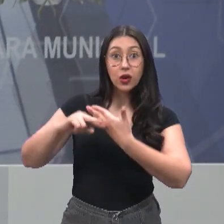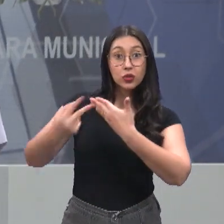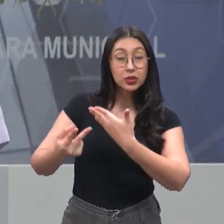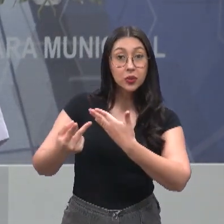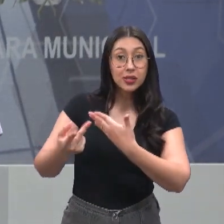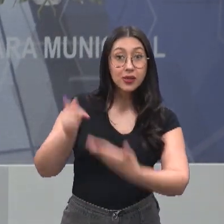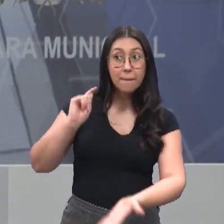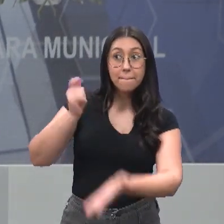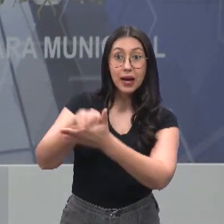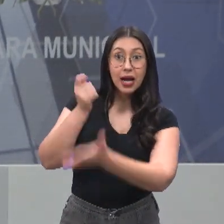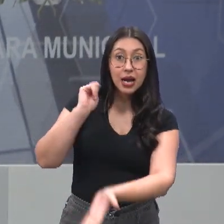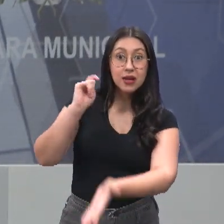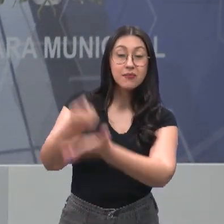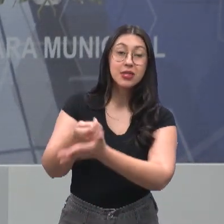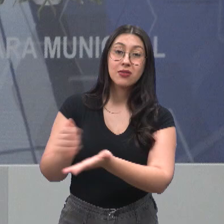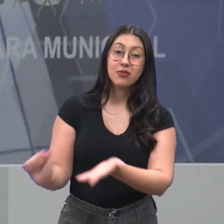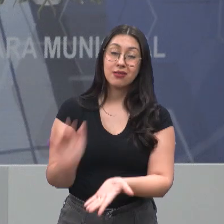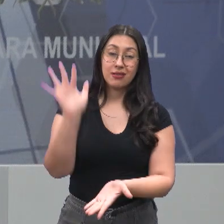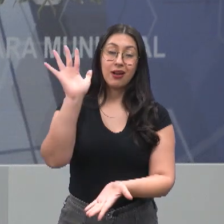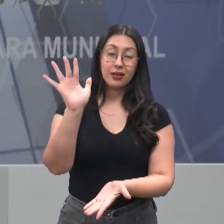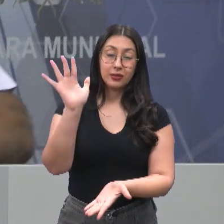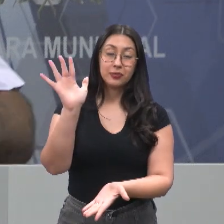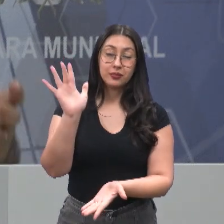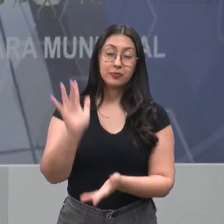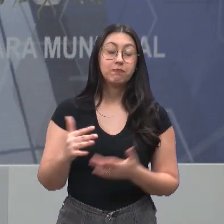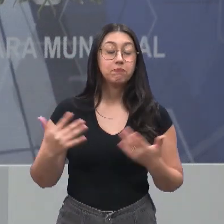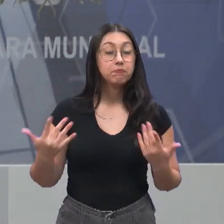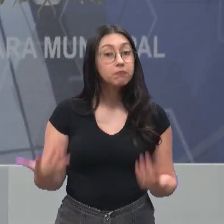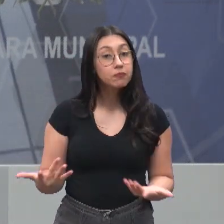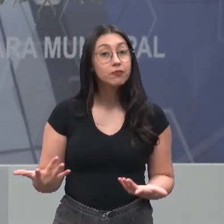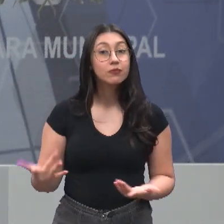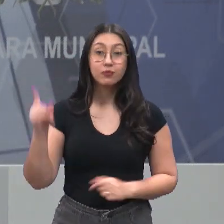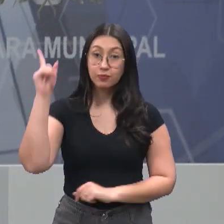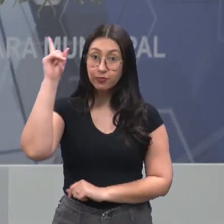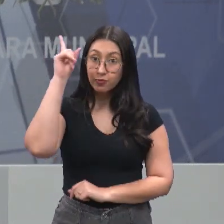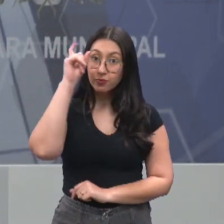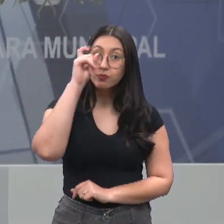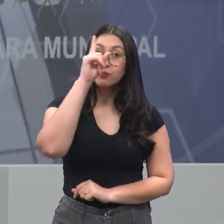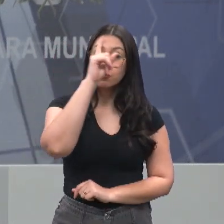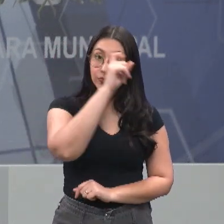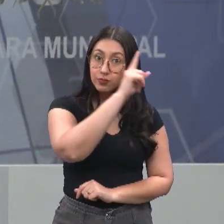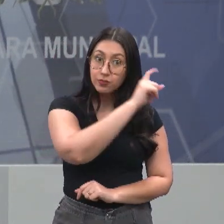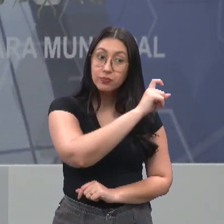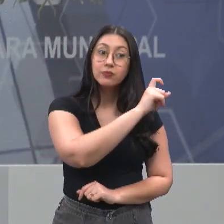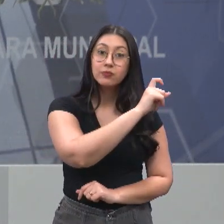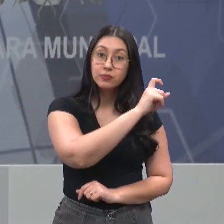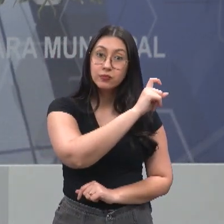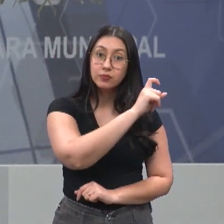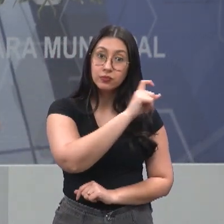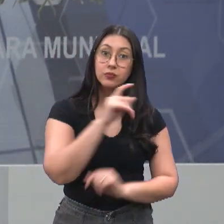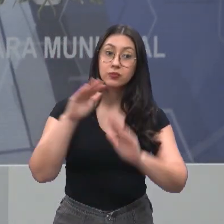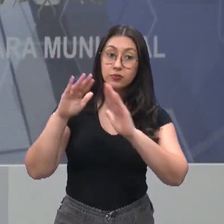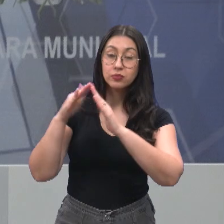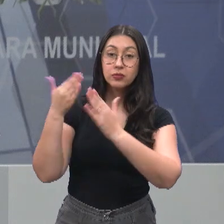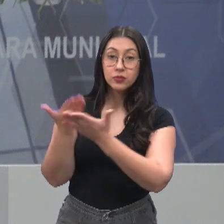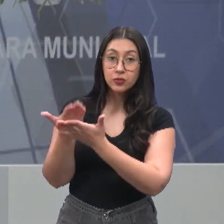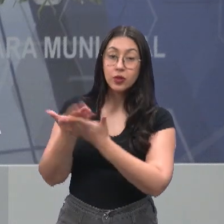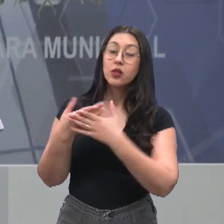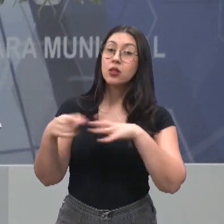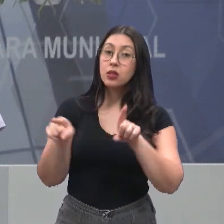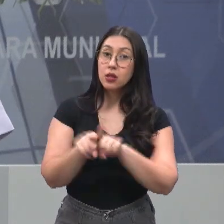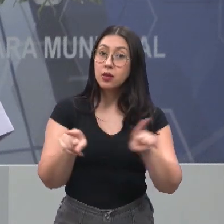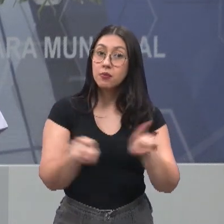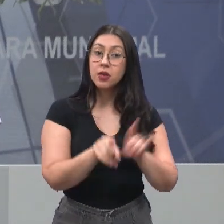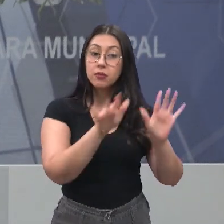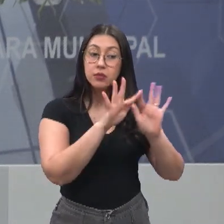esse transporte, não é? Então, é uma dificuldade tanto para os escolares, como para os pais